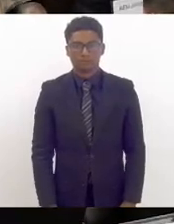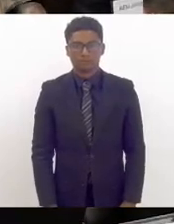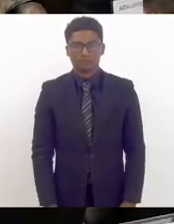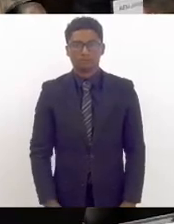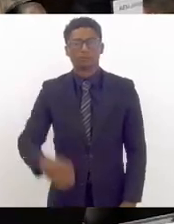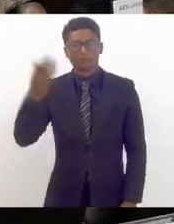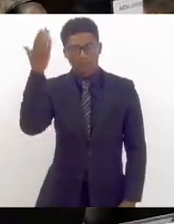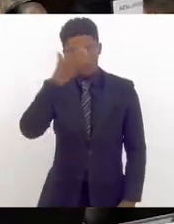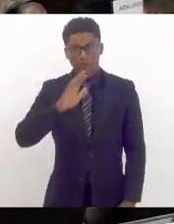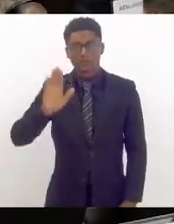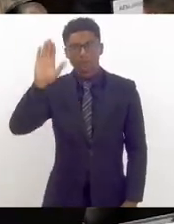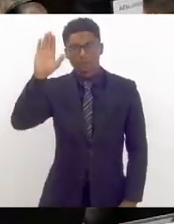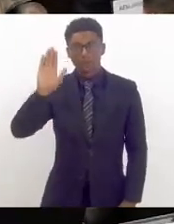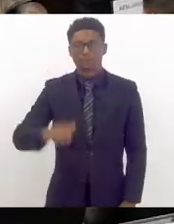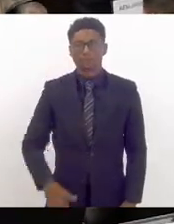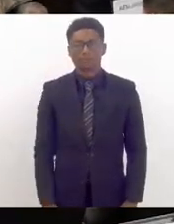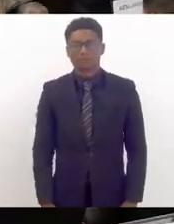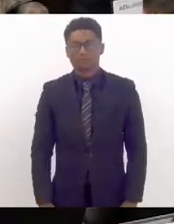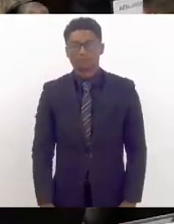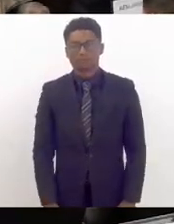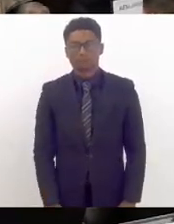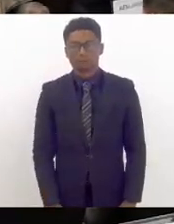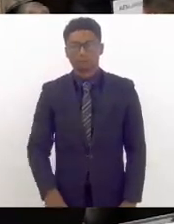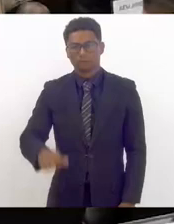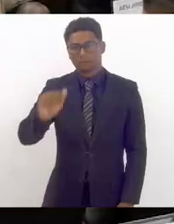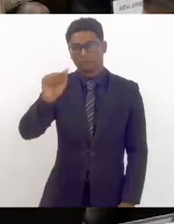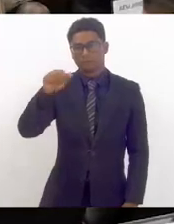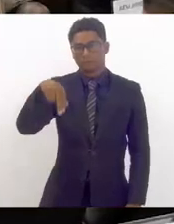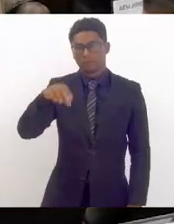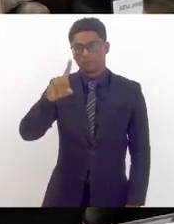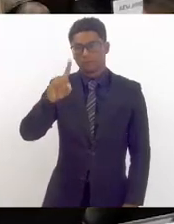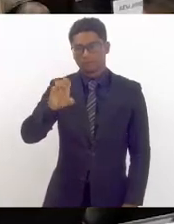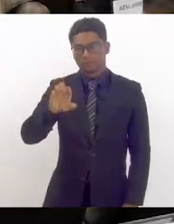Assim o prometo. Anderson Moraes.